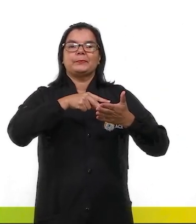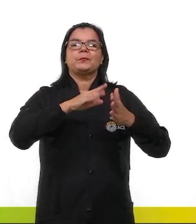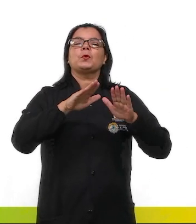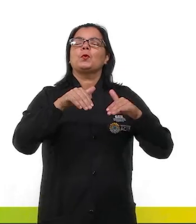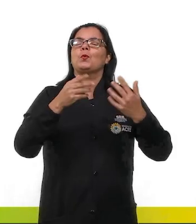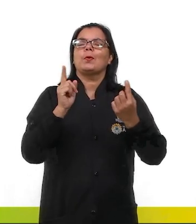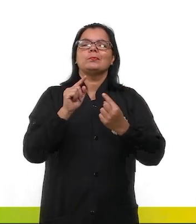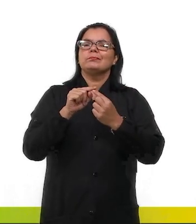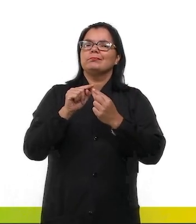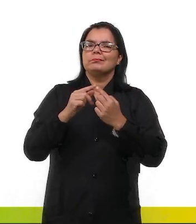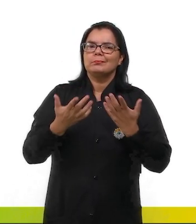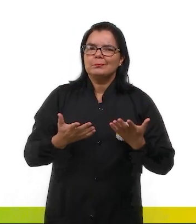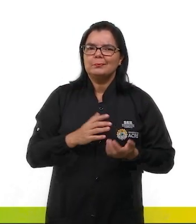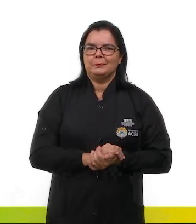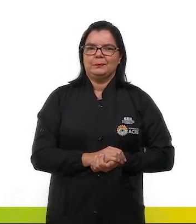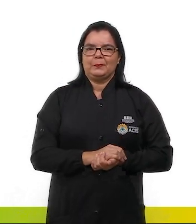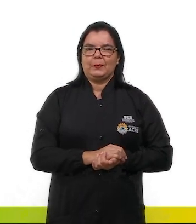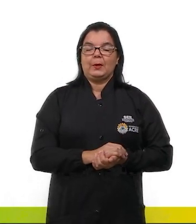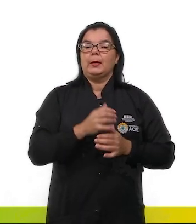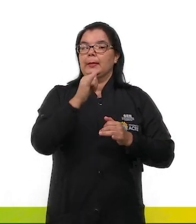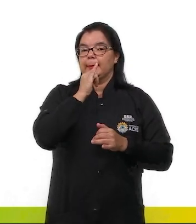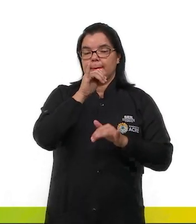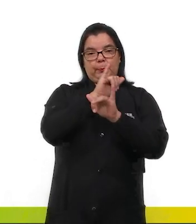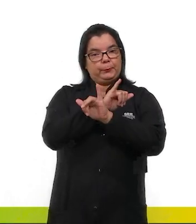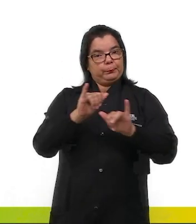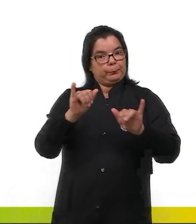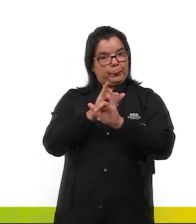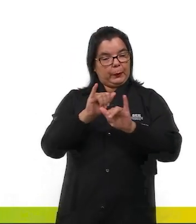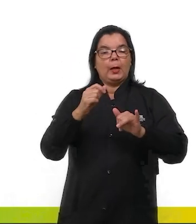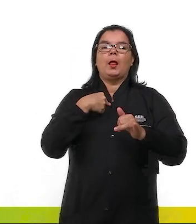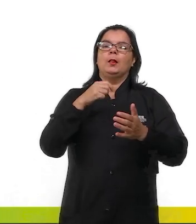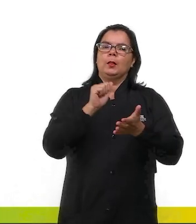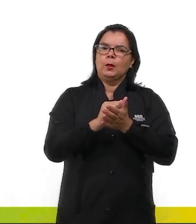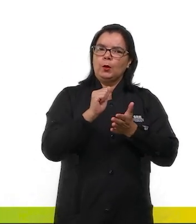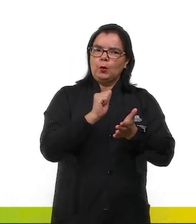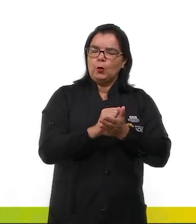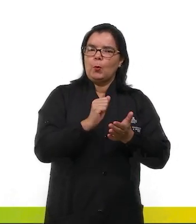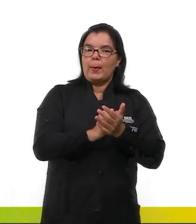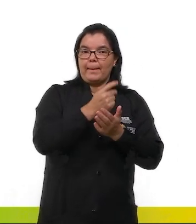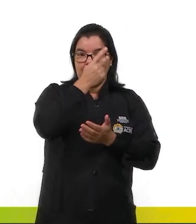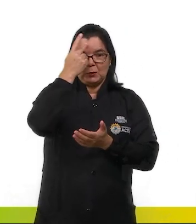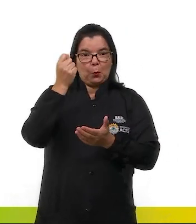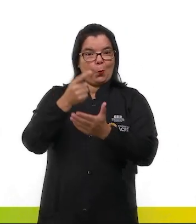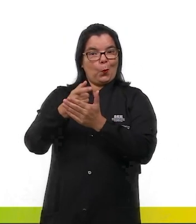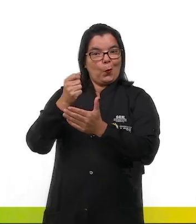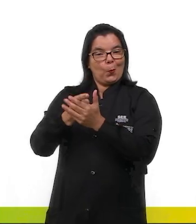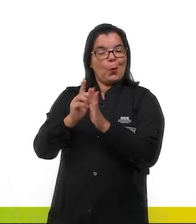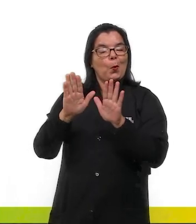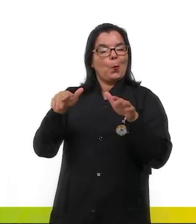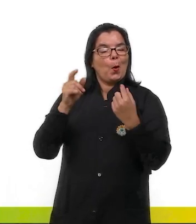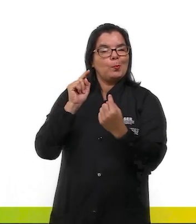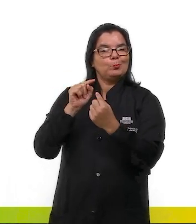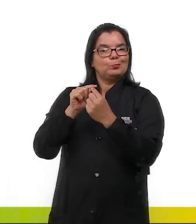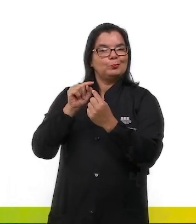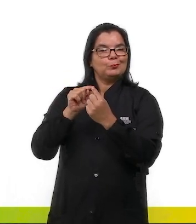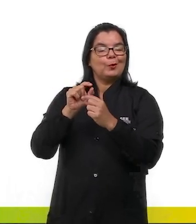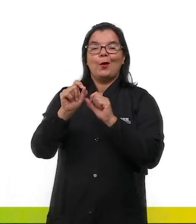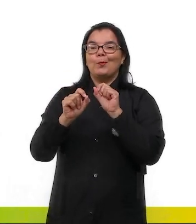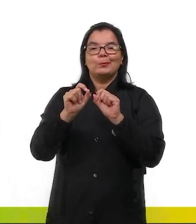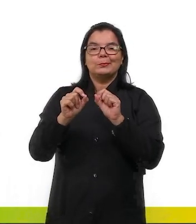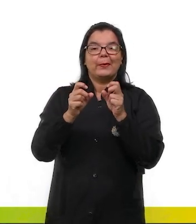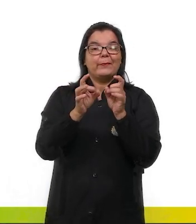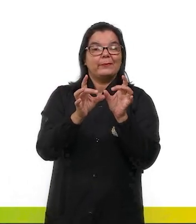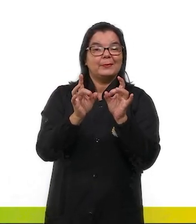é o objetivo? Por exemplo, a propaganda, ela tem uma escrita para consumidores. Qual é o seu objetivo? Seu objetivo